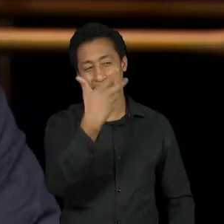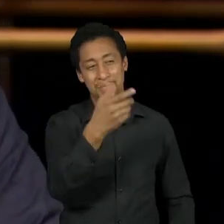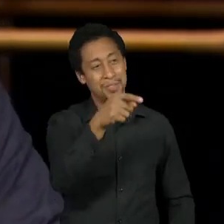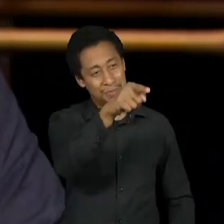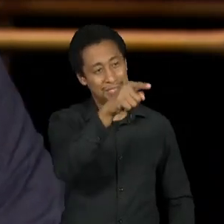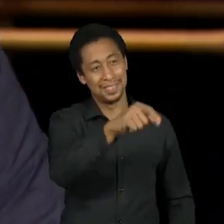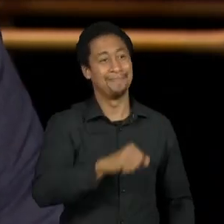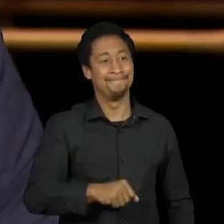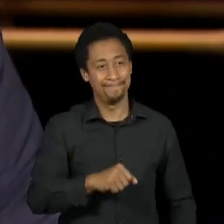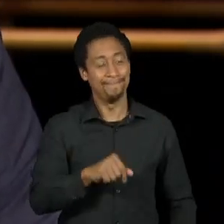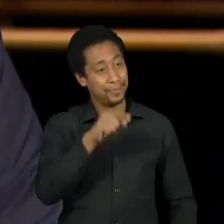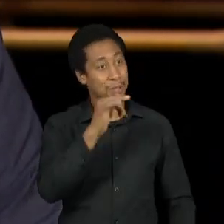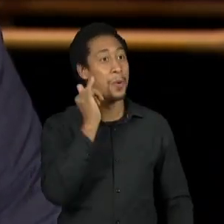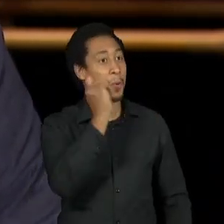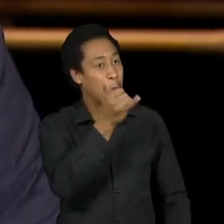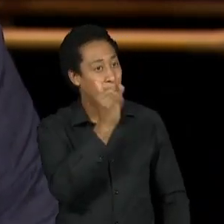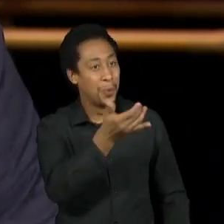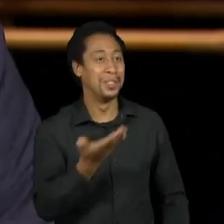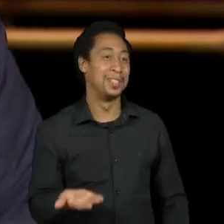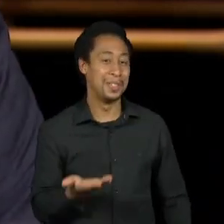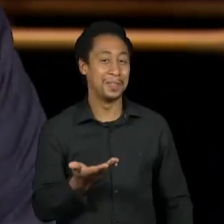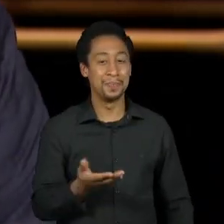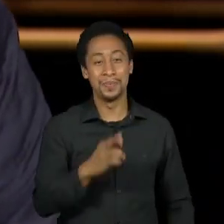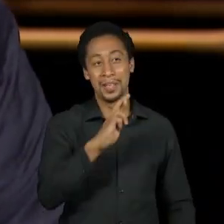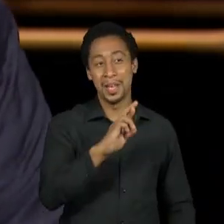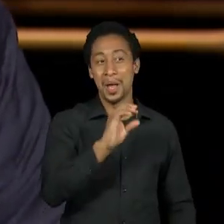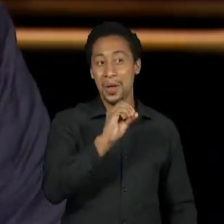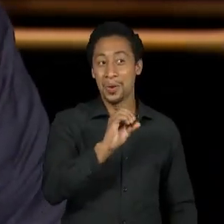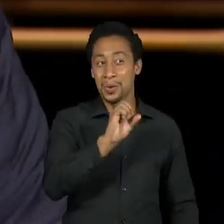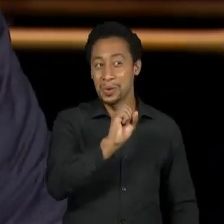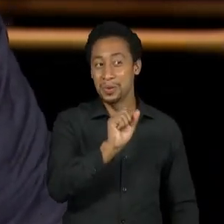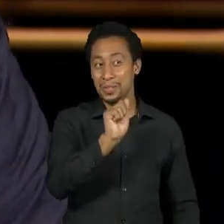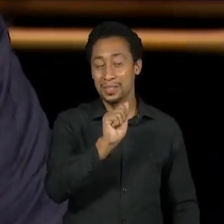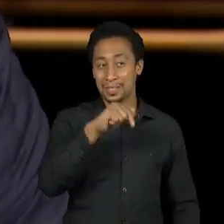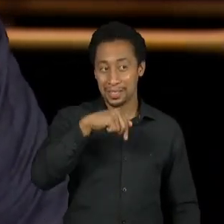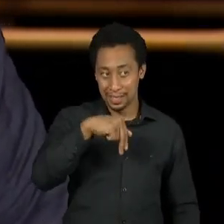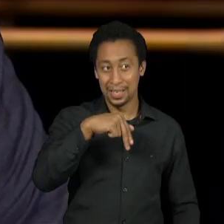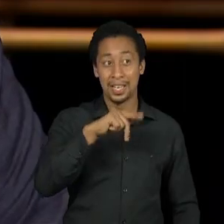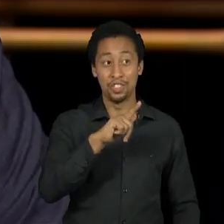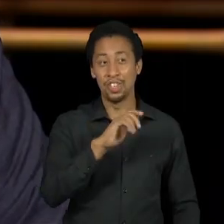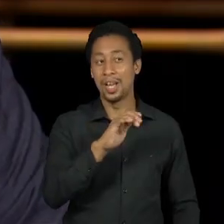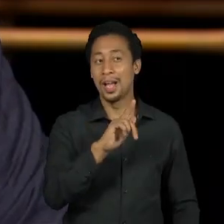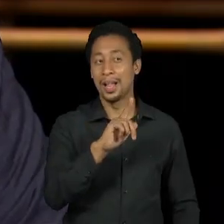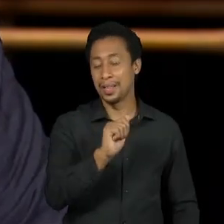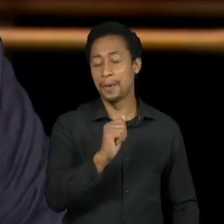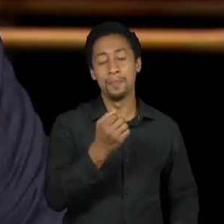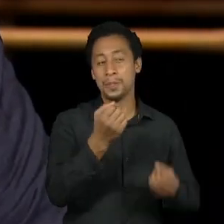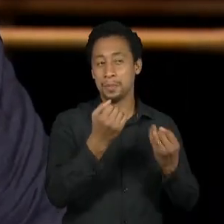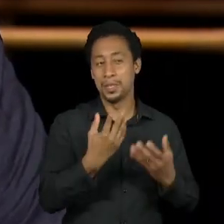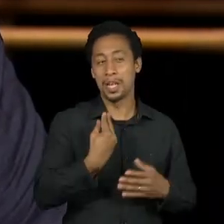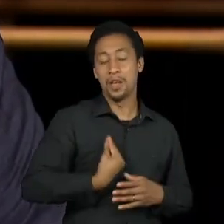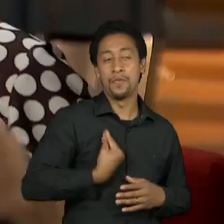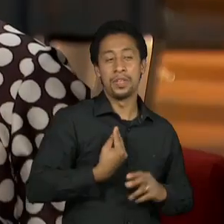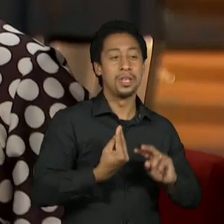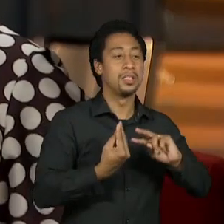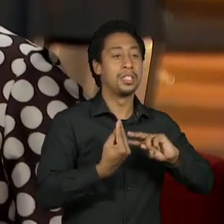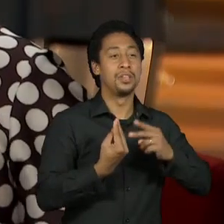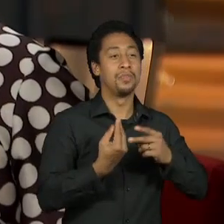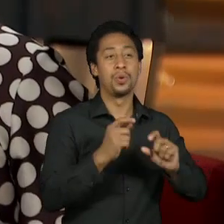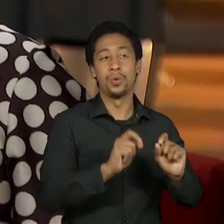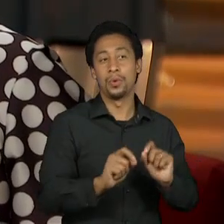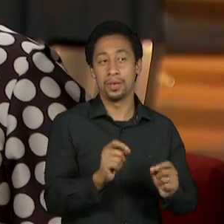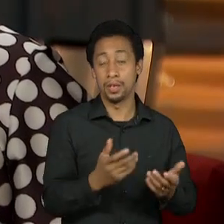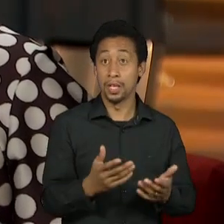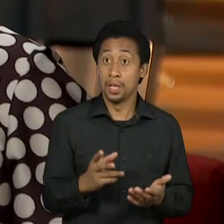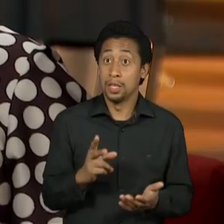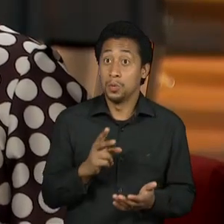essas histórias. Rosângela Martins Campos, o que é a vida? Ah, meu Deus, essa é a